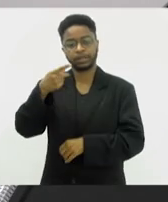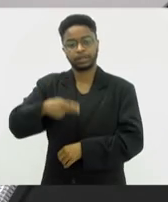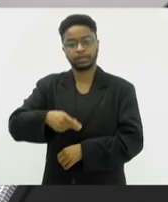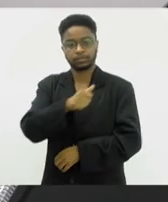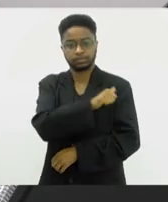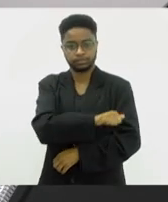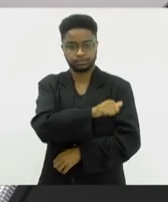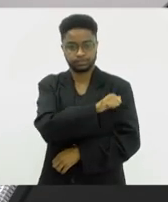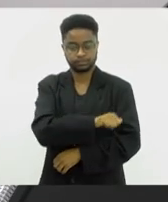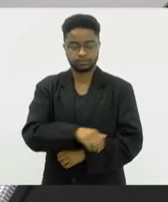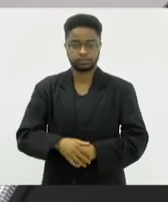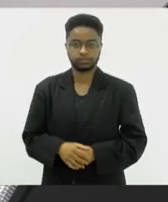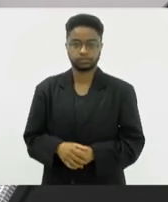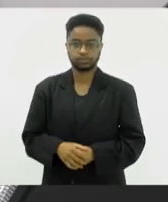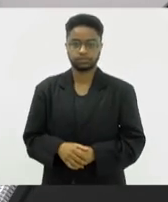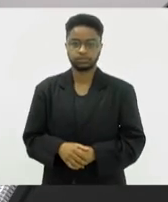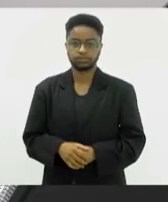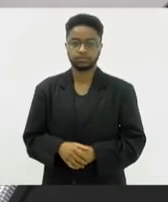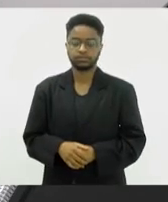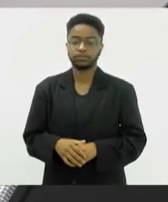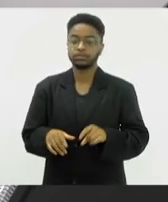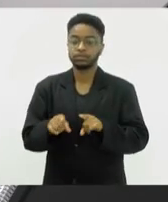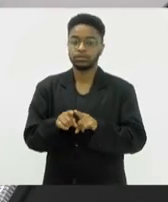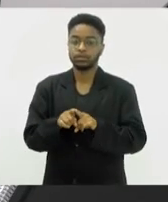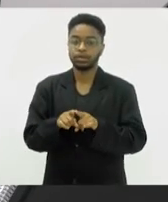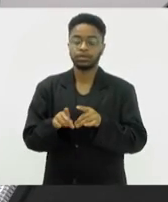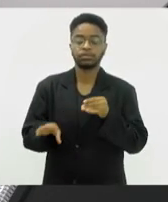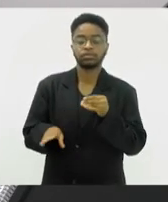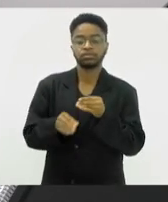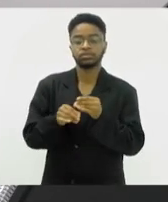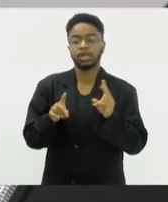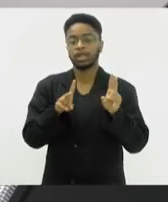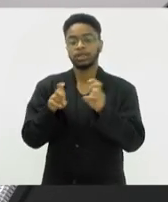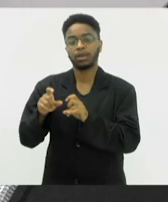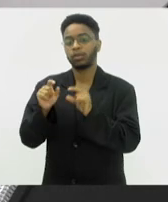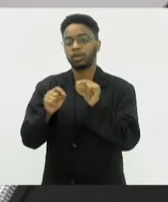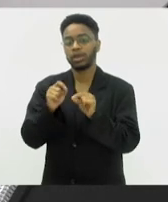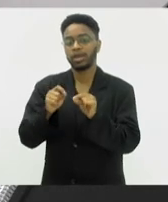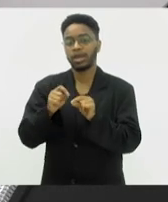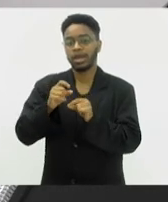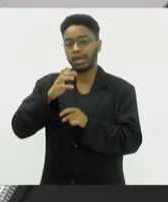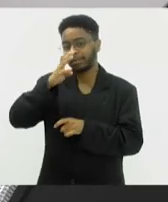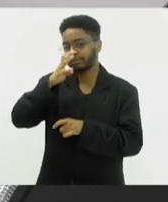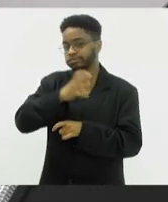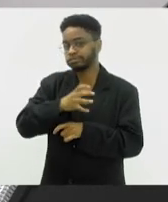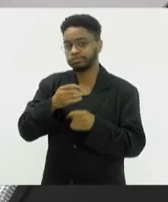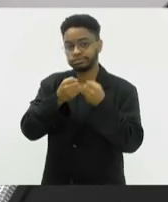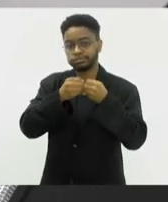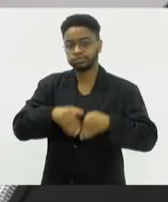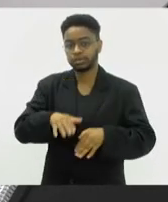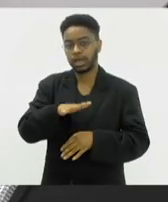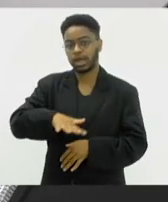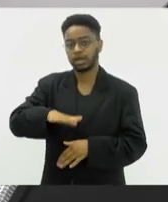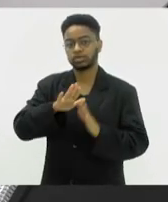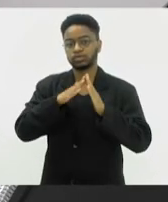de Janeiro, incluindo as ameaças ao ambiente escolar. O relator votou pela